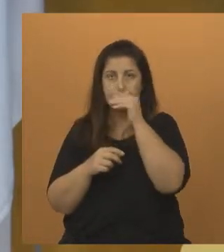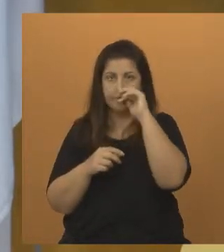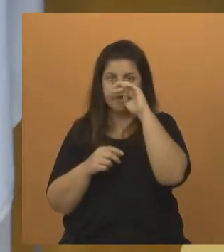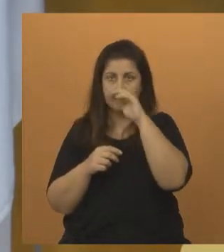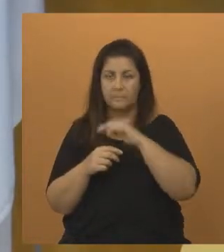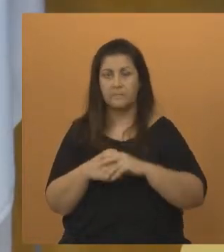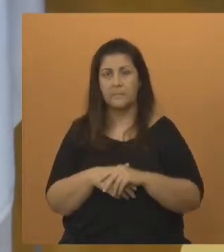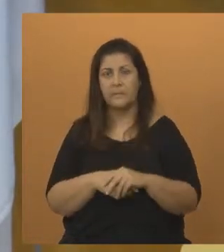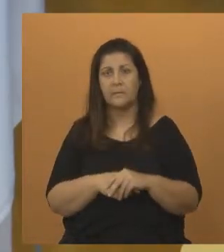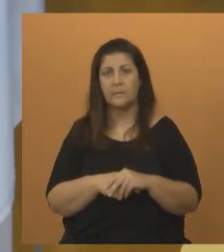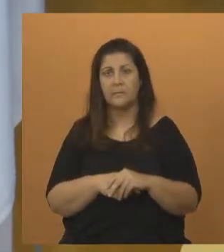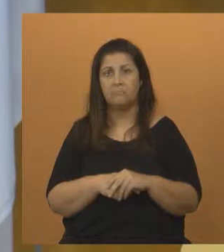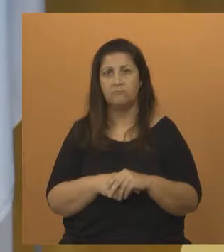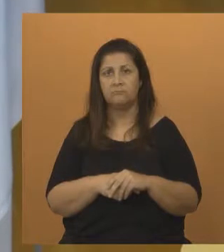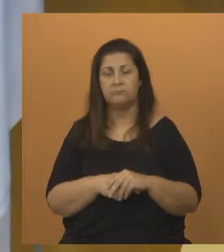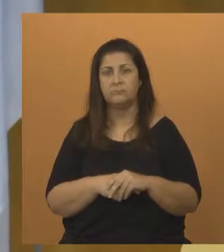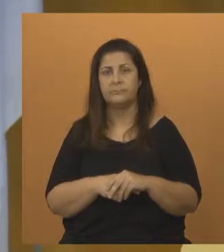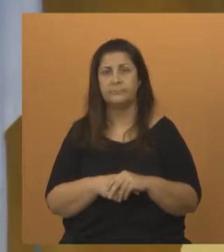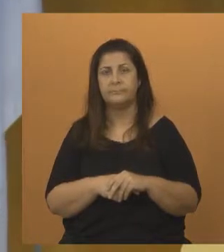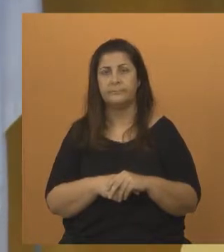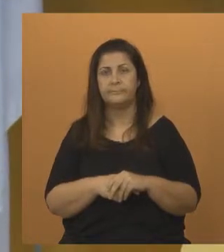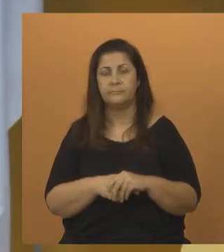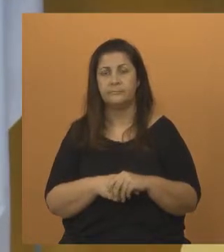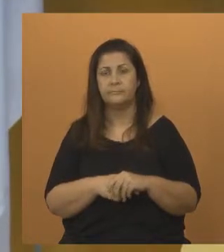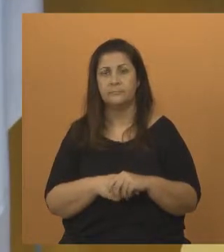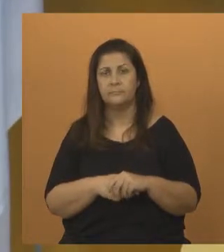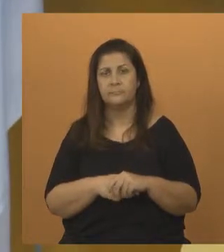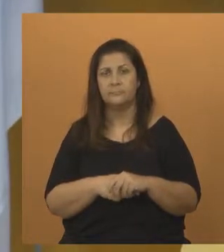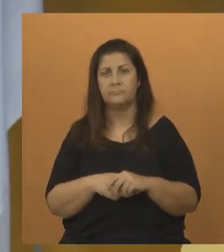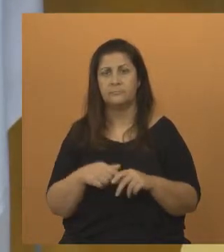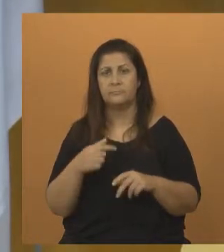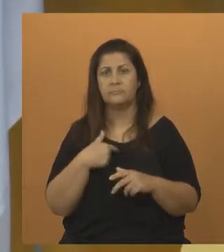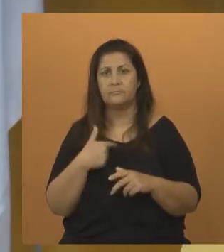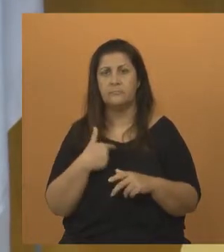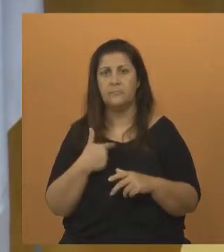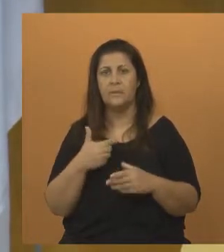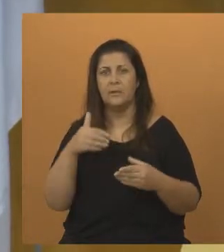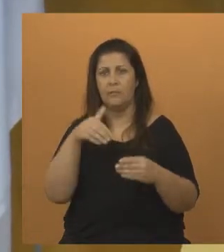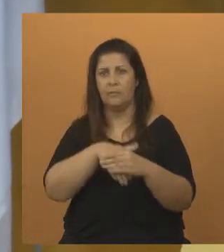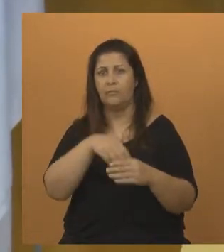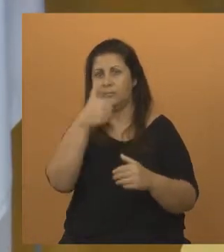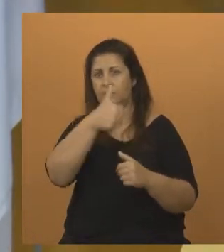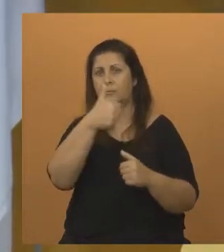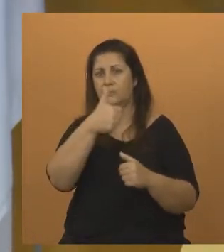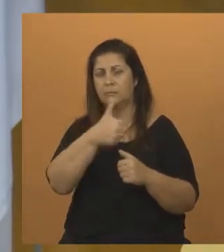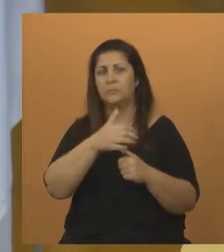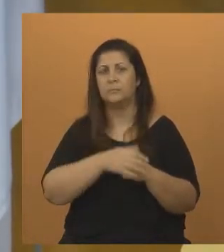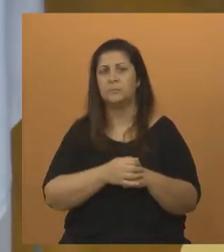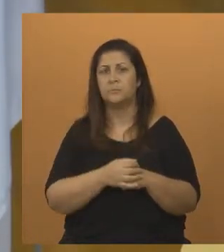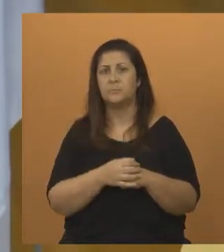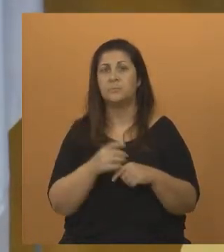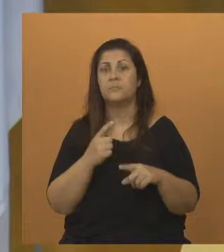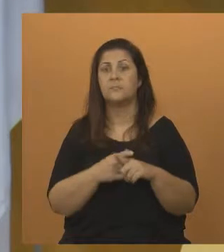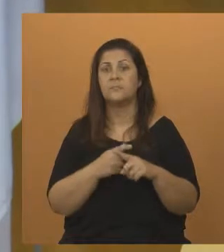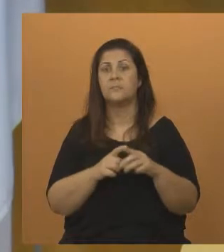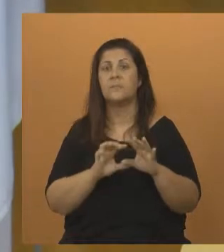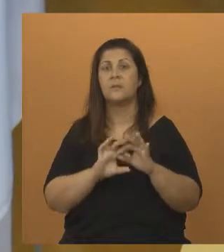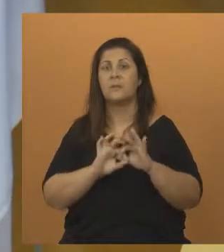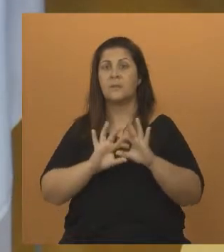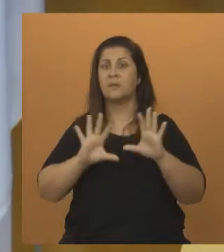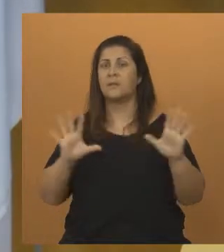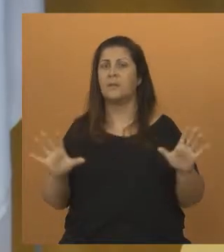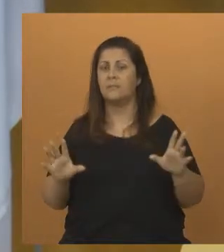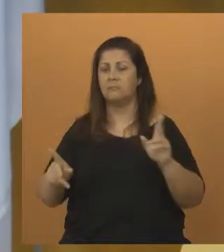E um dos motivos que me levou a ser favorável a esse projeto é a abertura que vai ter também